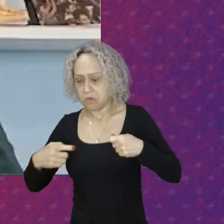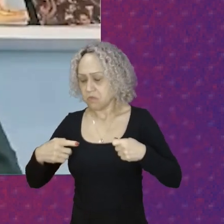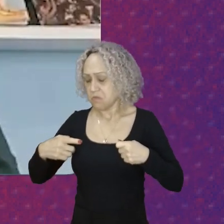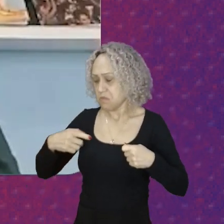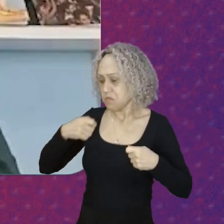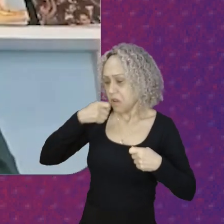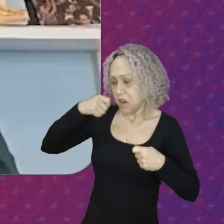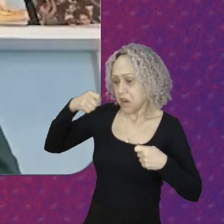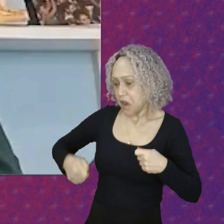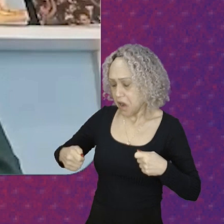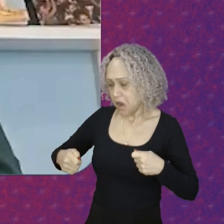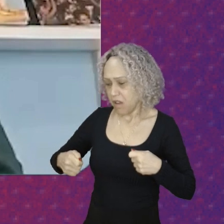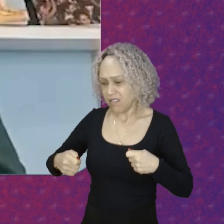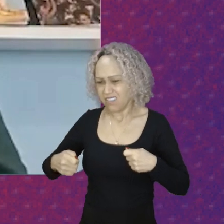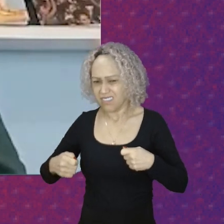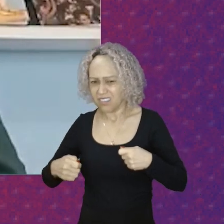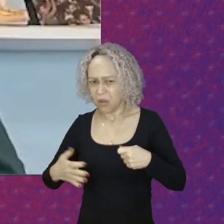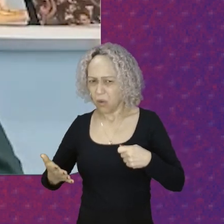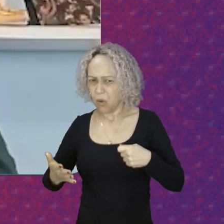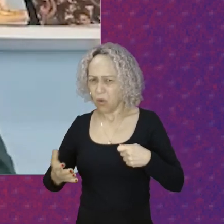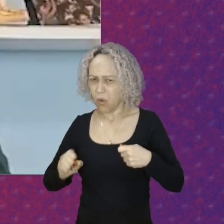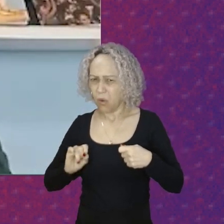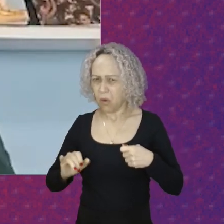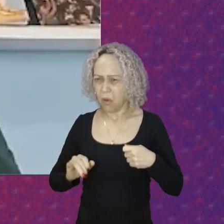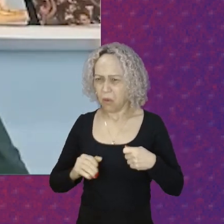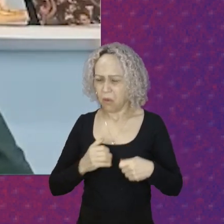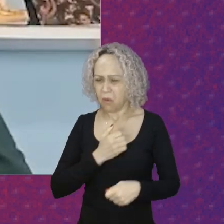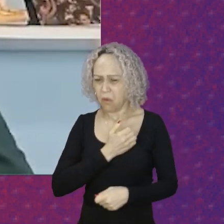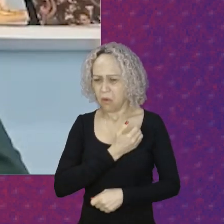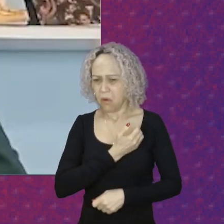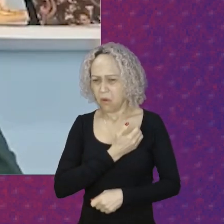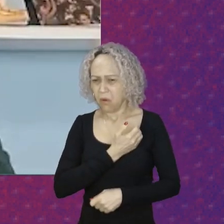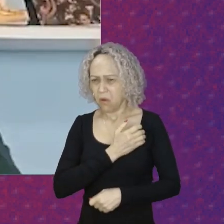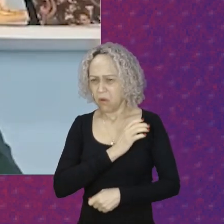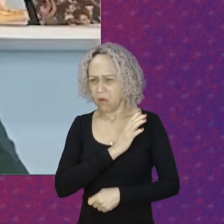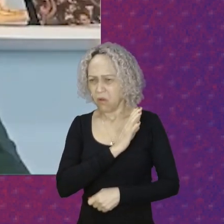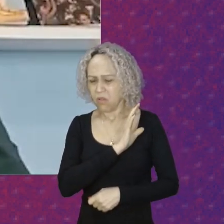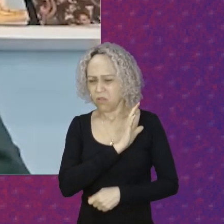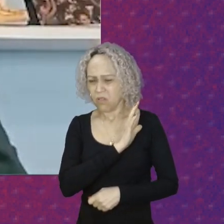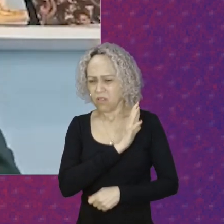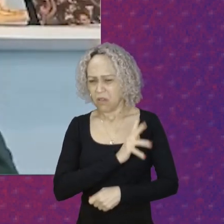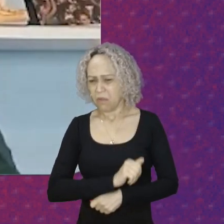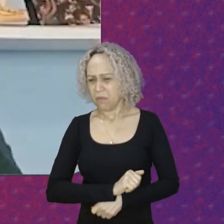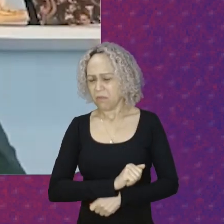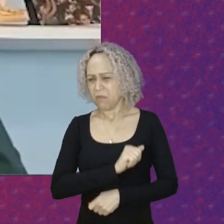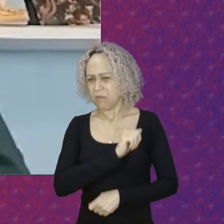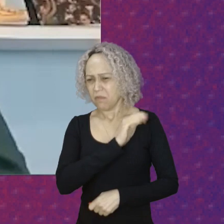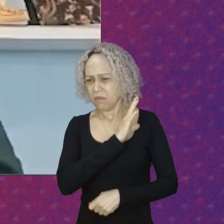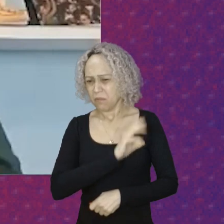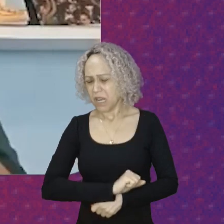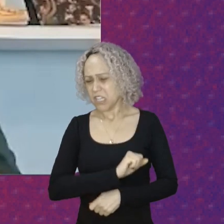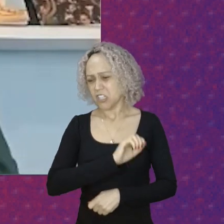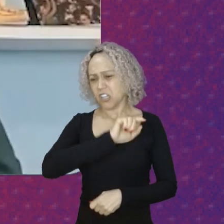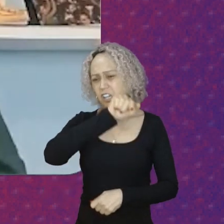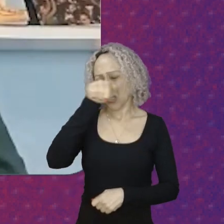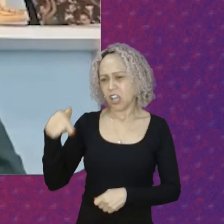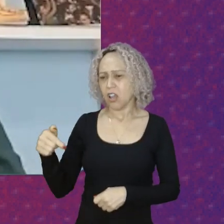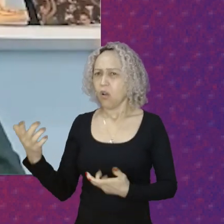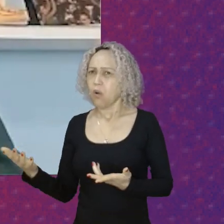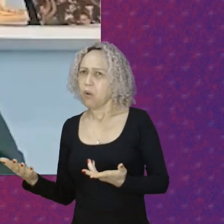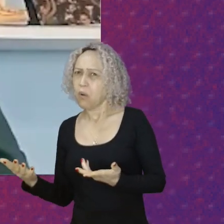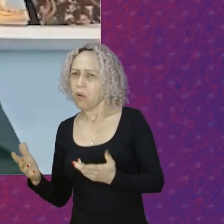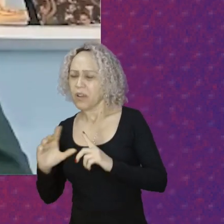guerra nunca é produtiva. Uma guerra, ela sempre é destrutiva de famílias, de lares, de condição